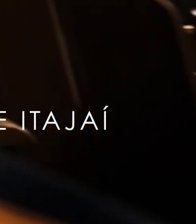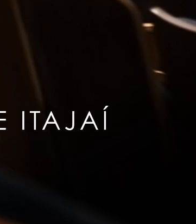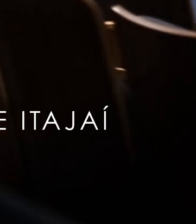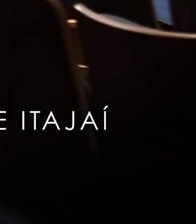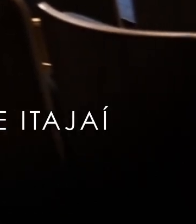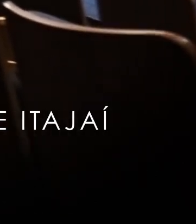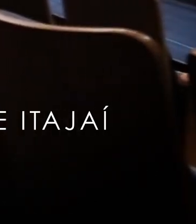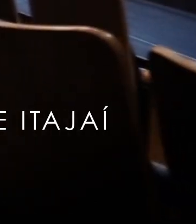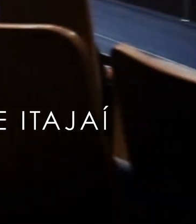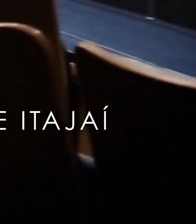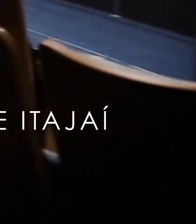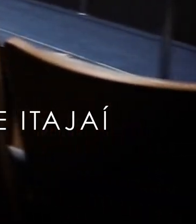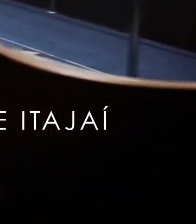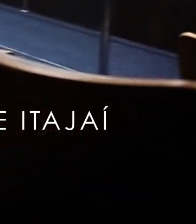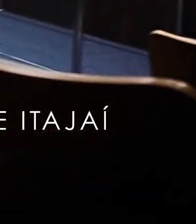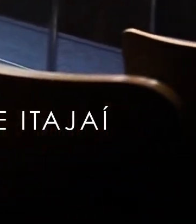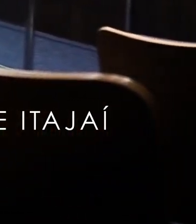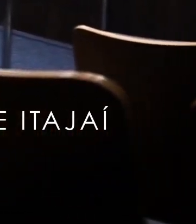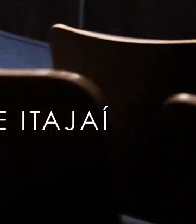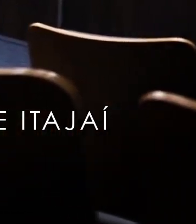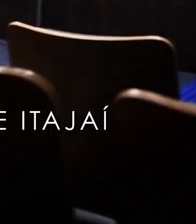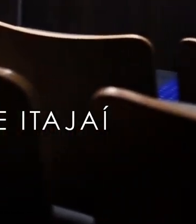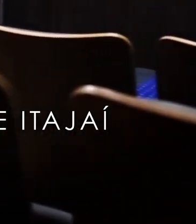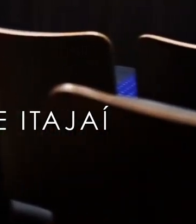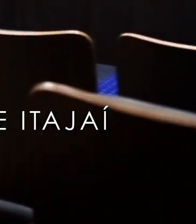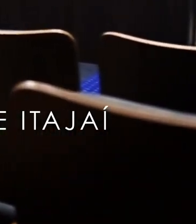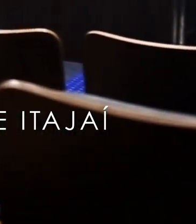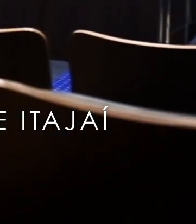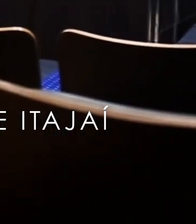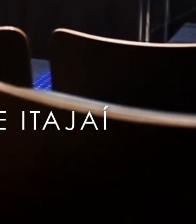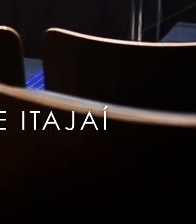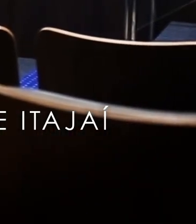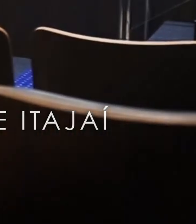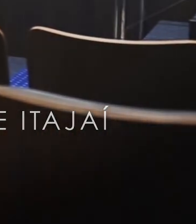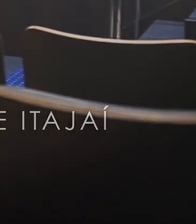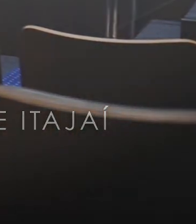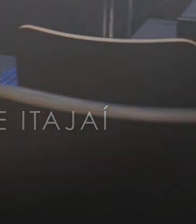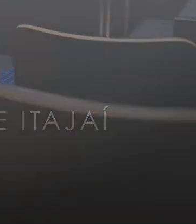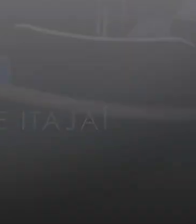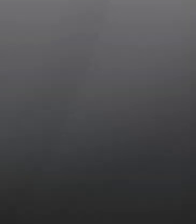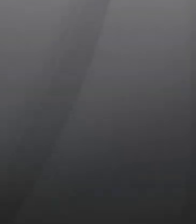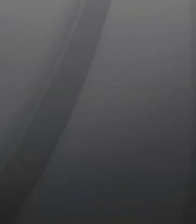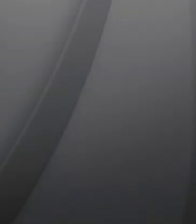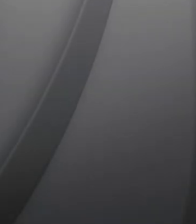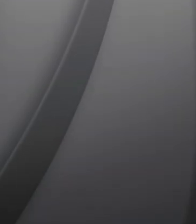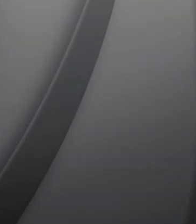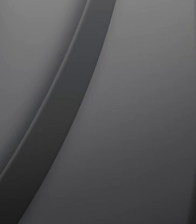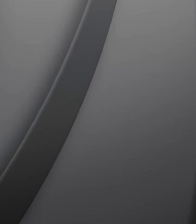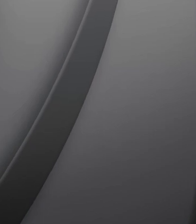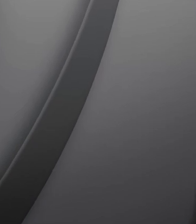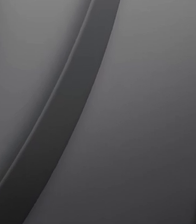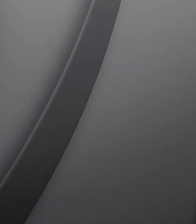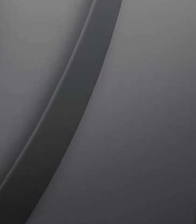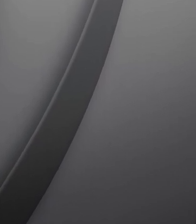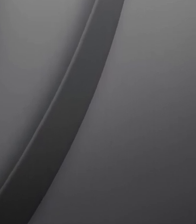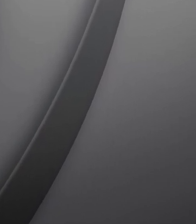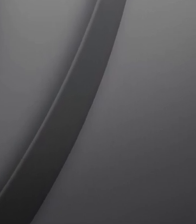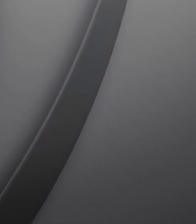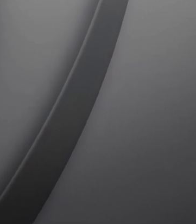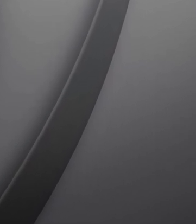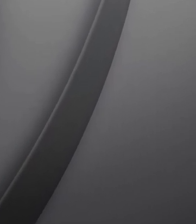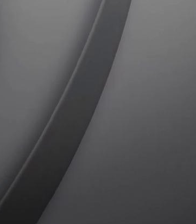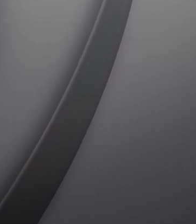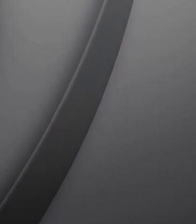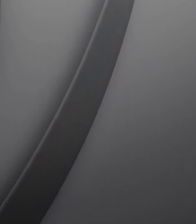volta Fique por dentro do que acontece na Câmara de Vereadores de Itajaí inscreva-se no